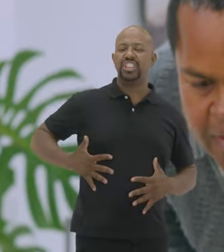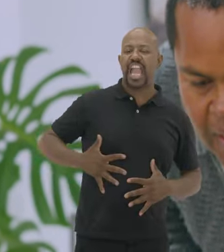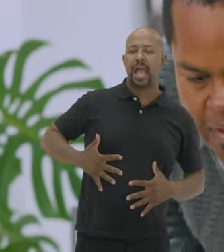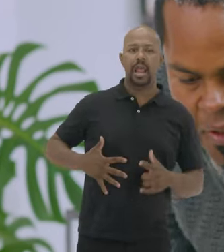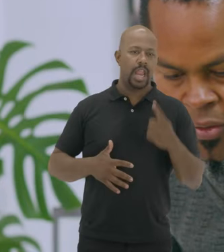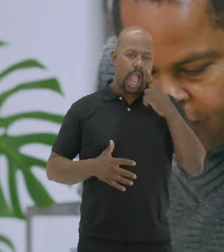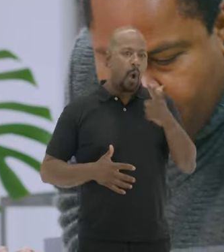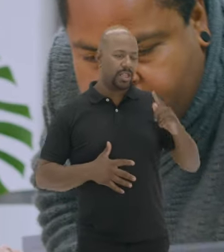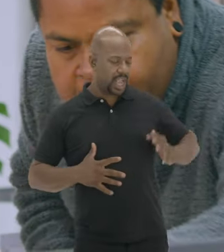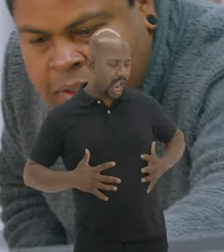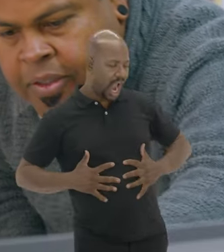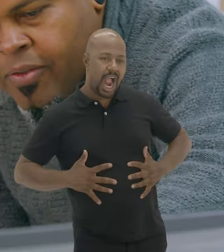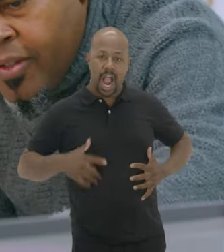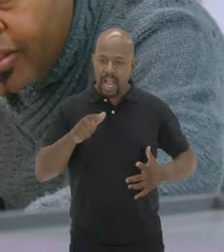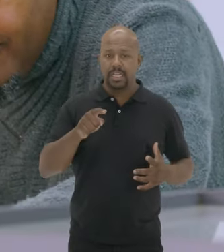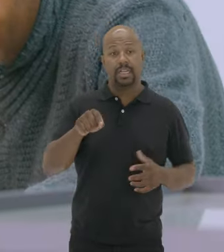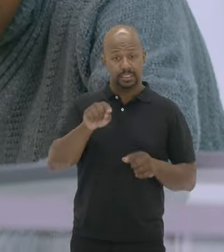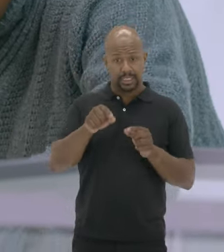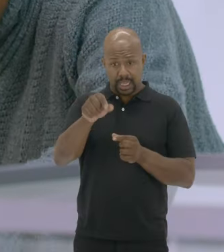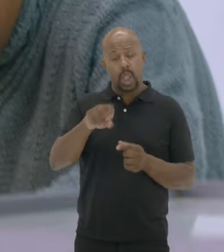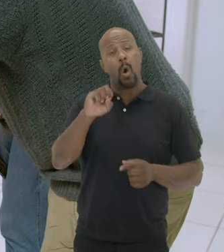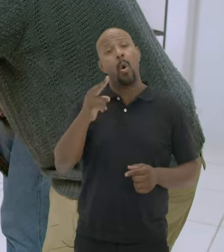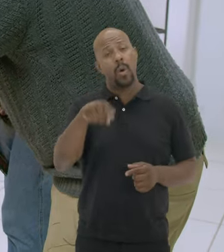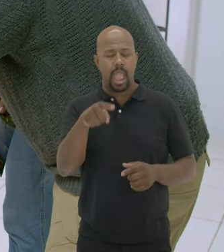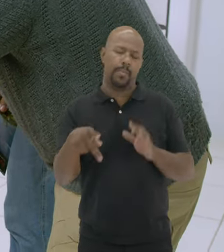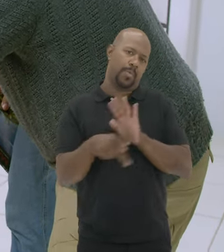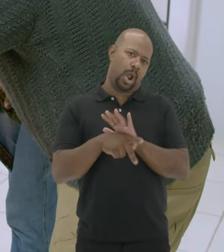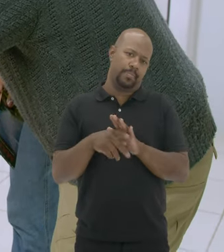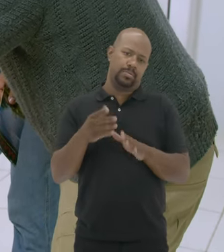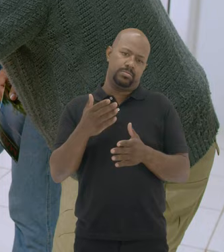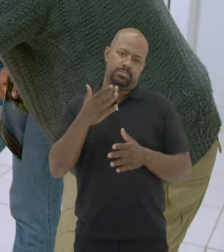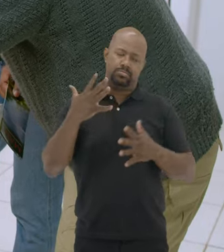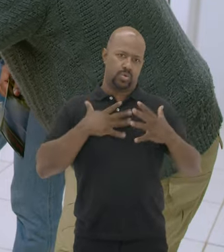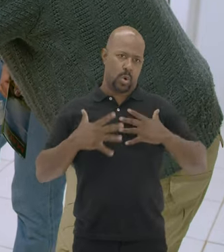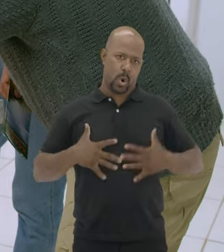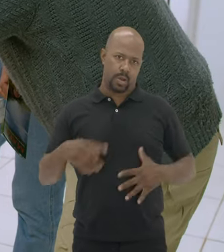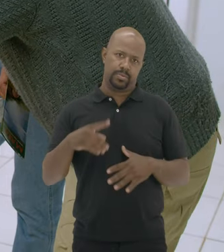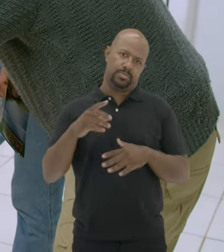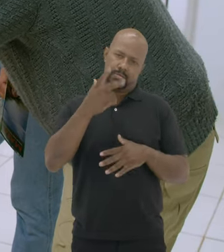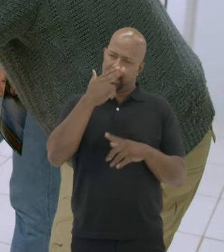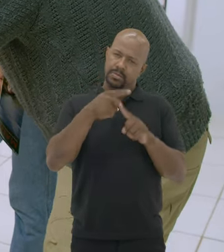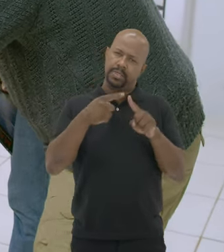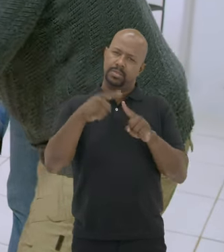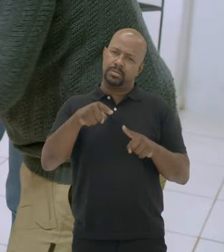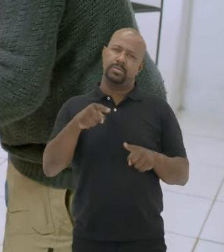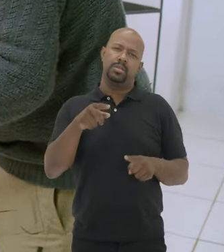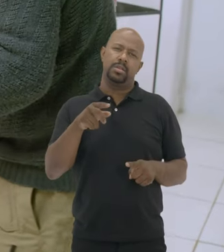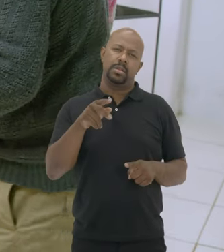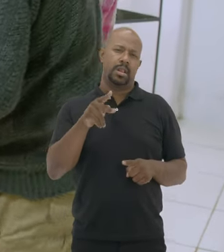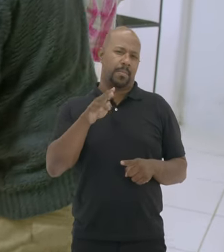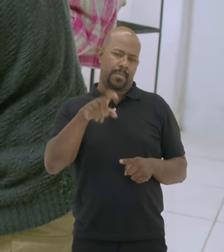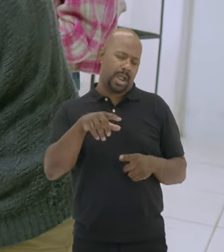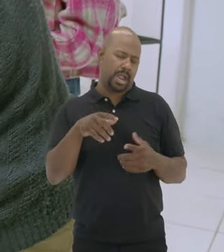aqui a outra isso aqui ou é um membro né tá aparecendo aos pedacinhos aqui de nome da